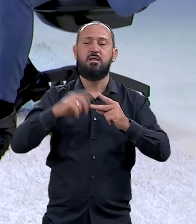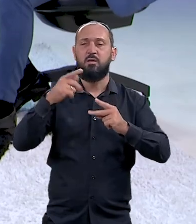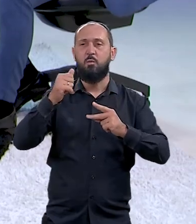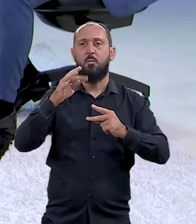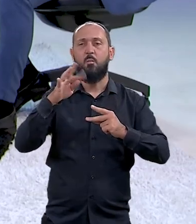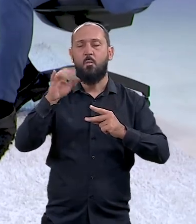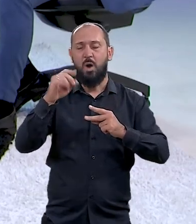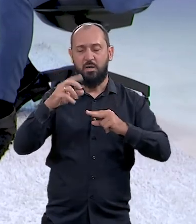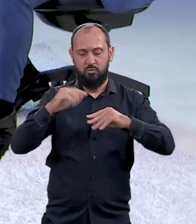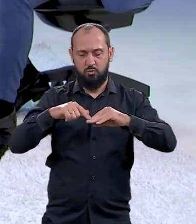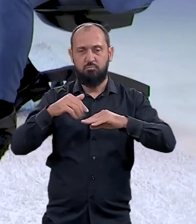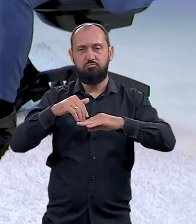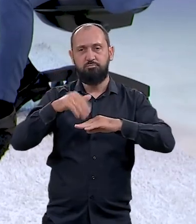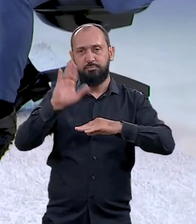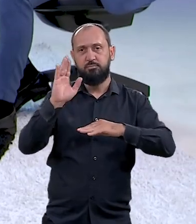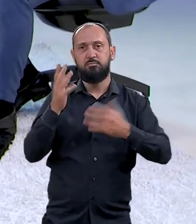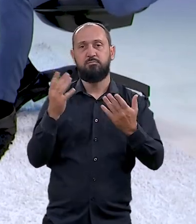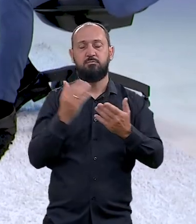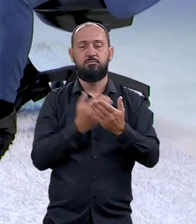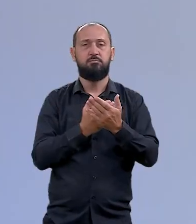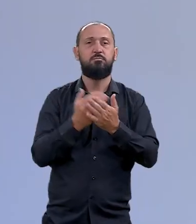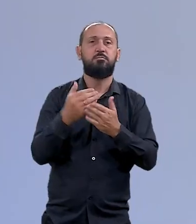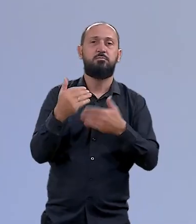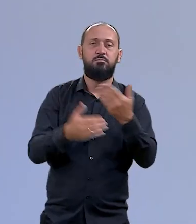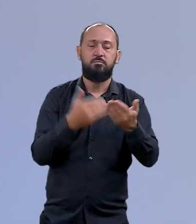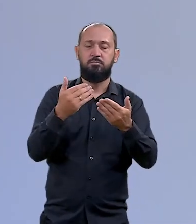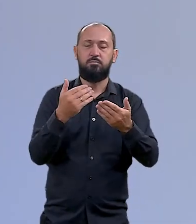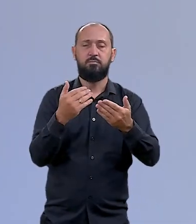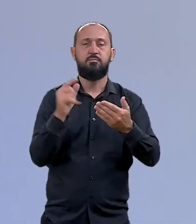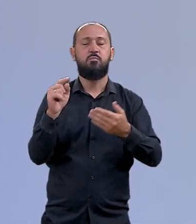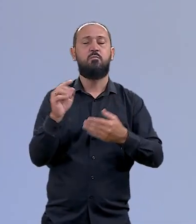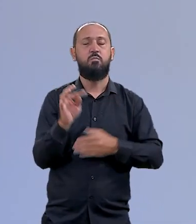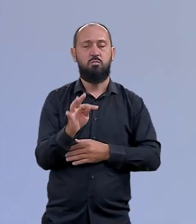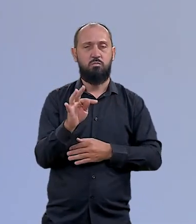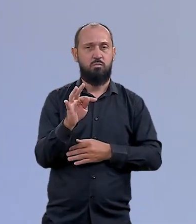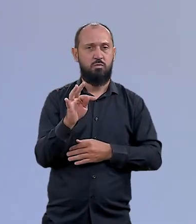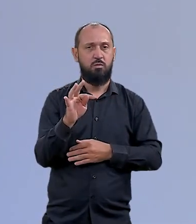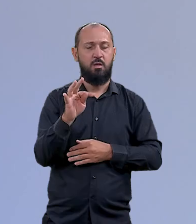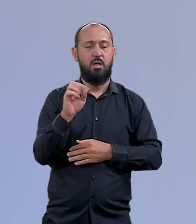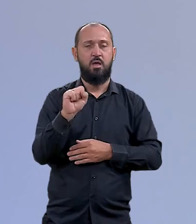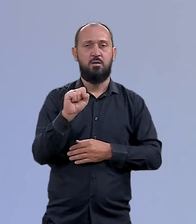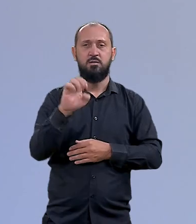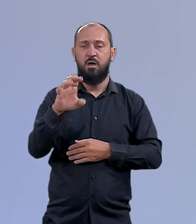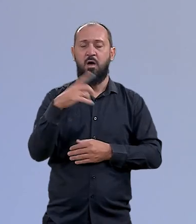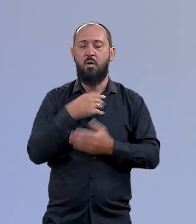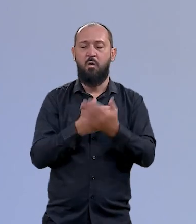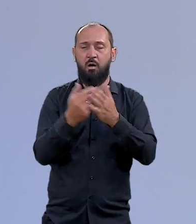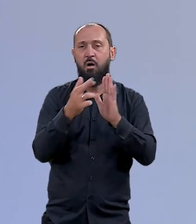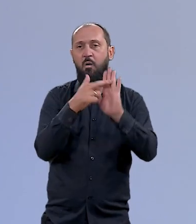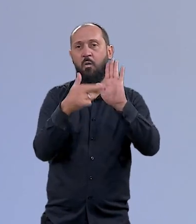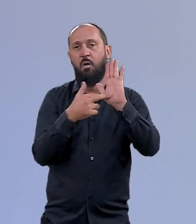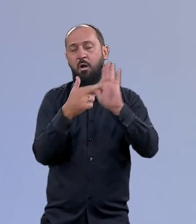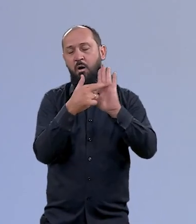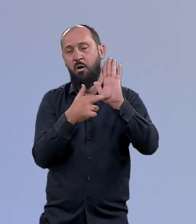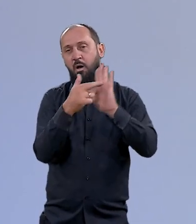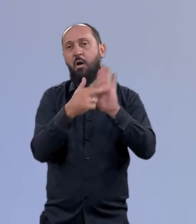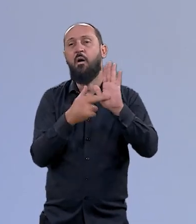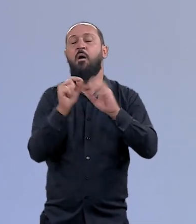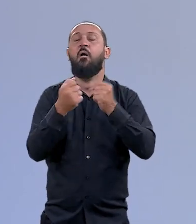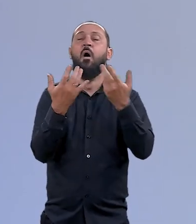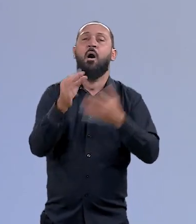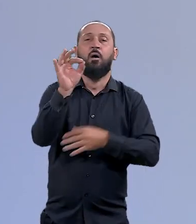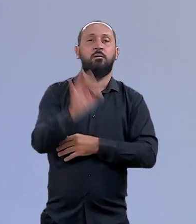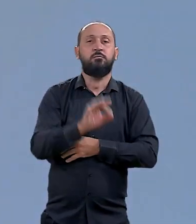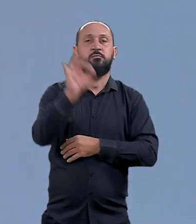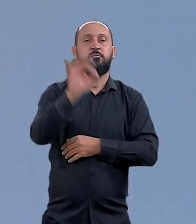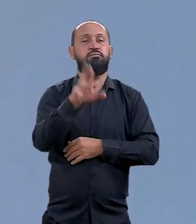aplicação desses percentuais. Isso tudo começou há uns anos atrás, numa discussão no Supremo Tribunal Federal, quando o ministro